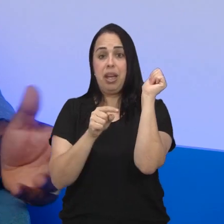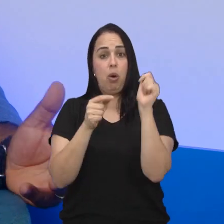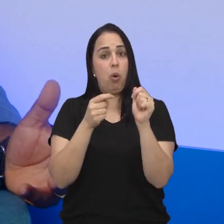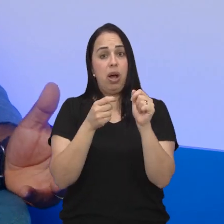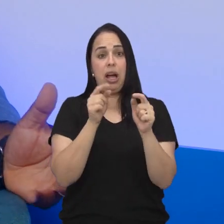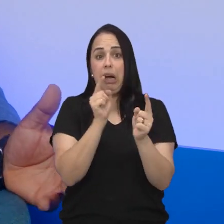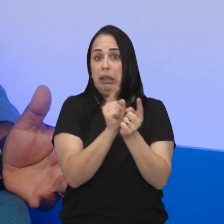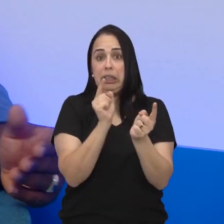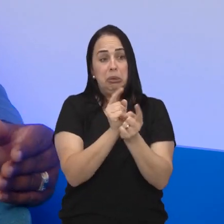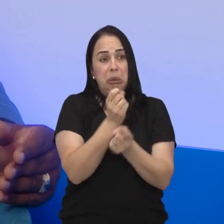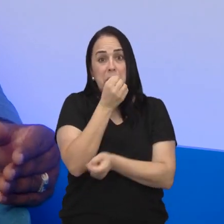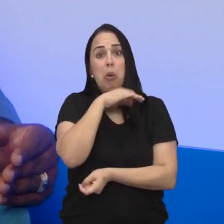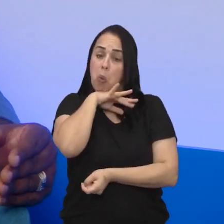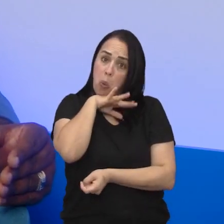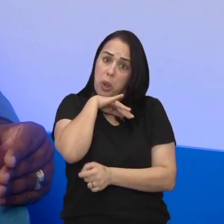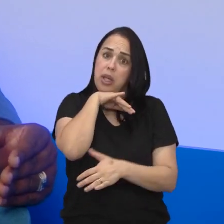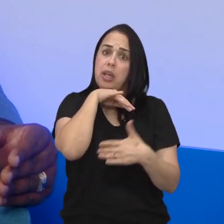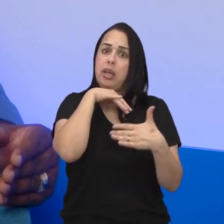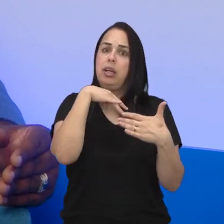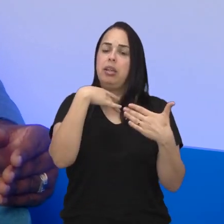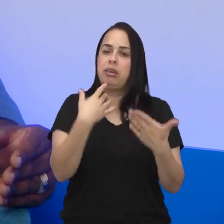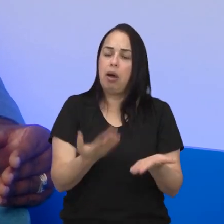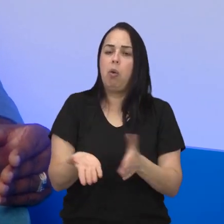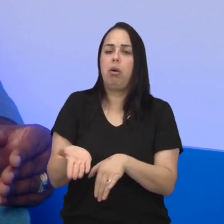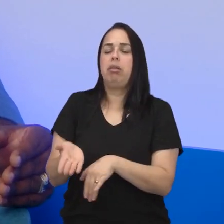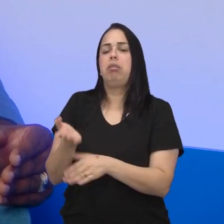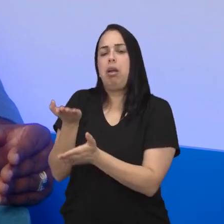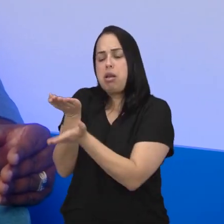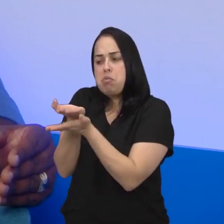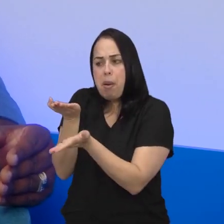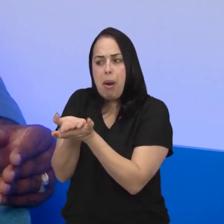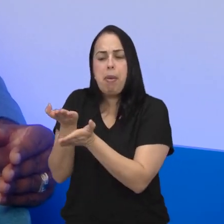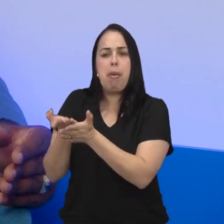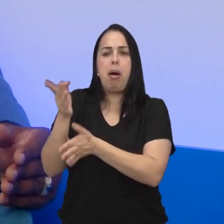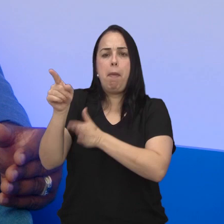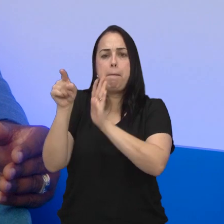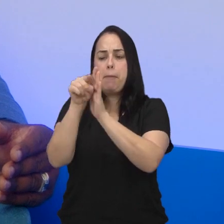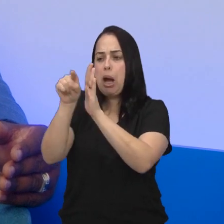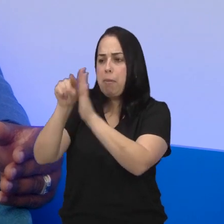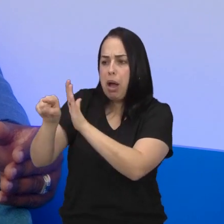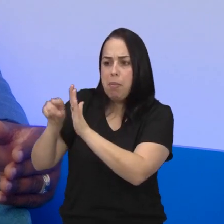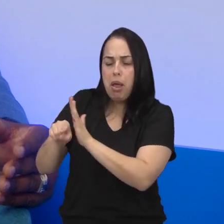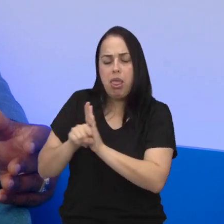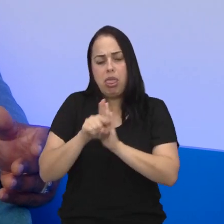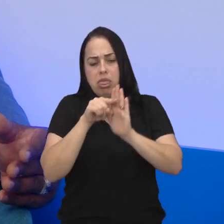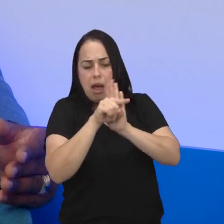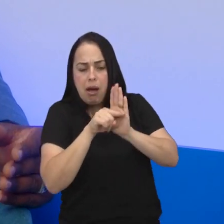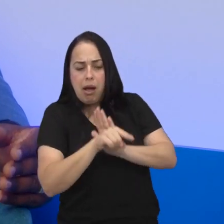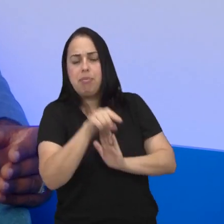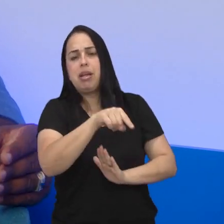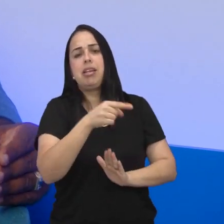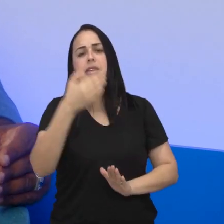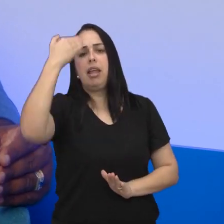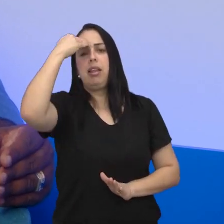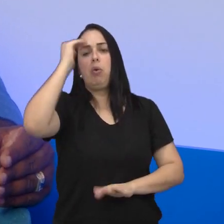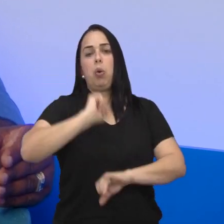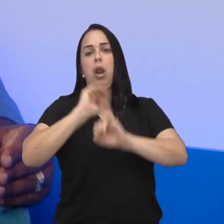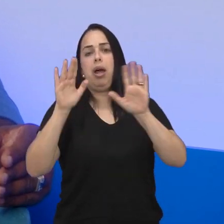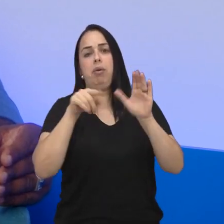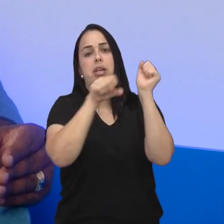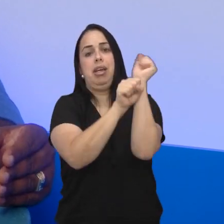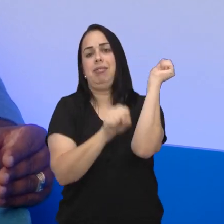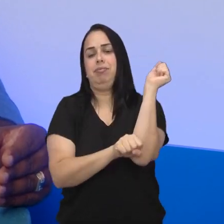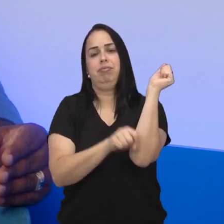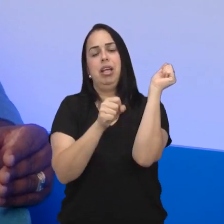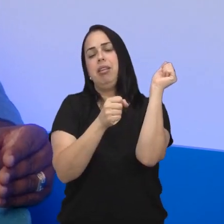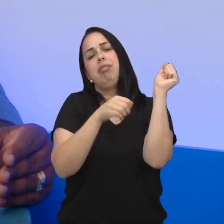conseguindo prestar um bom serviço. Chegaram a essa conclusão. Então, houve um estudo, houve uma consultoria, houve uma auditoria e chegaram à conclusão que